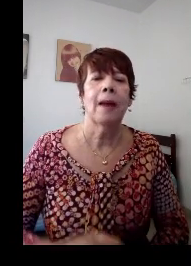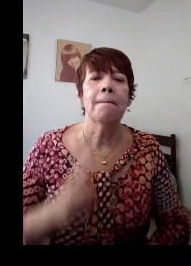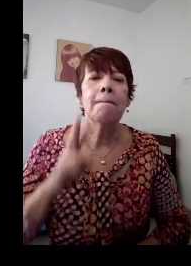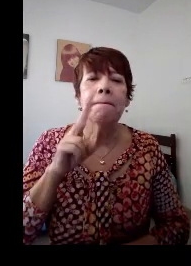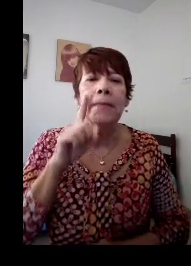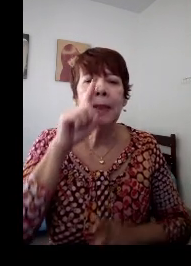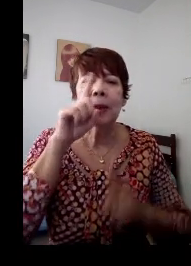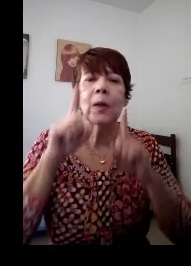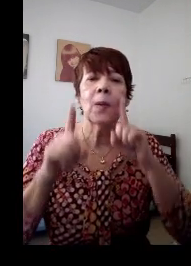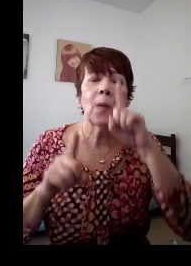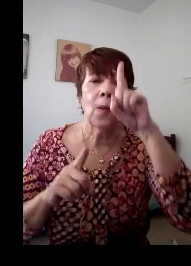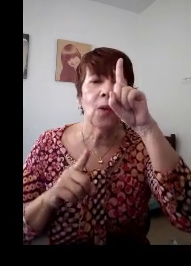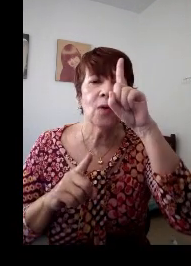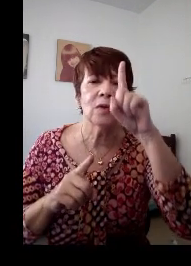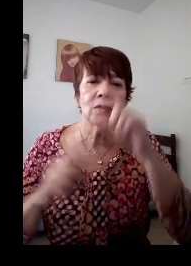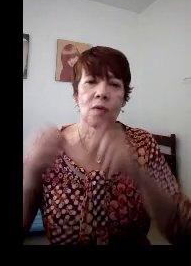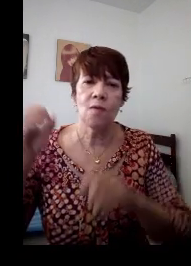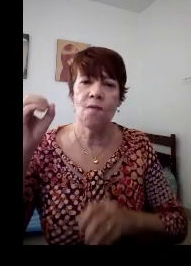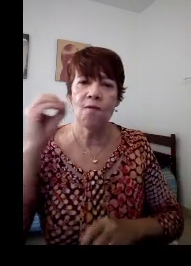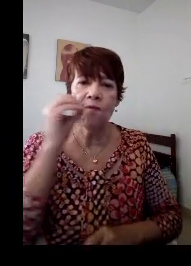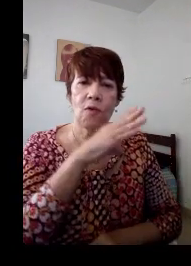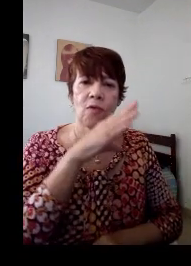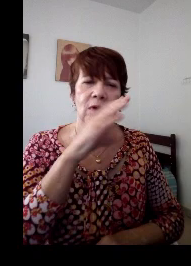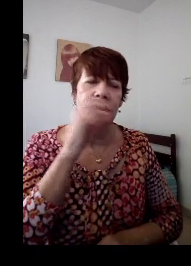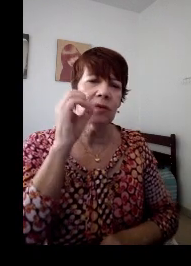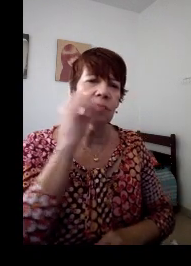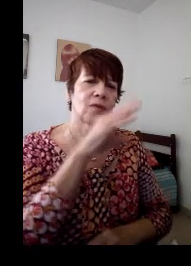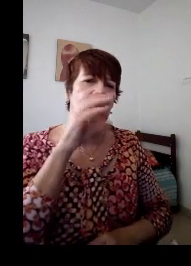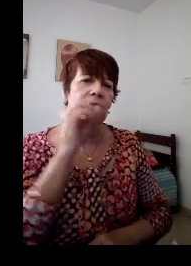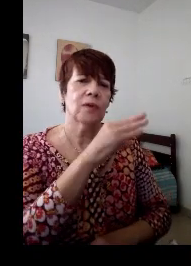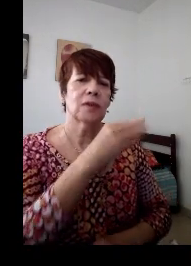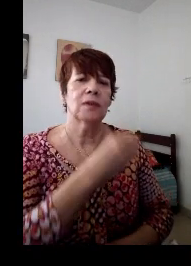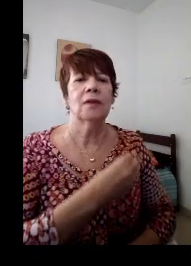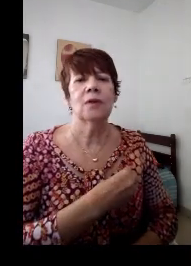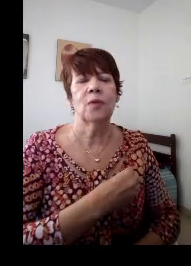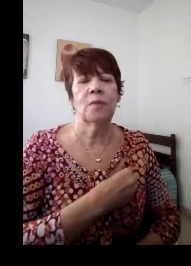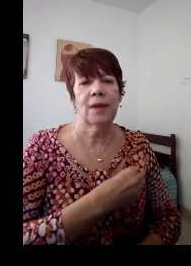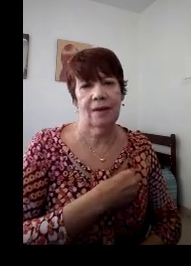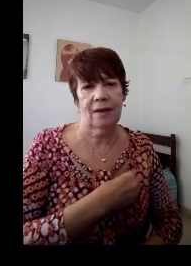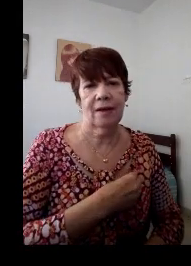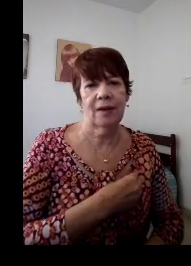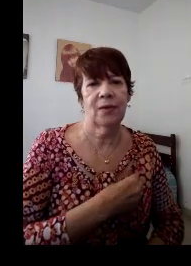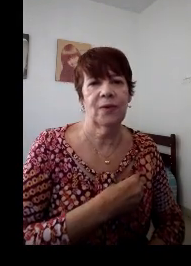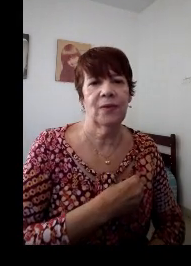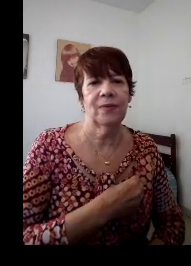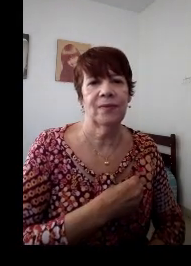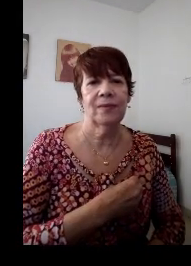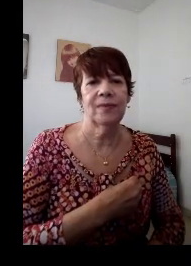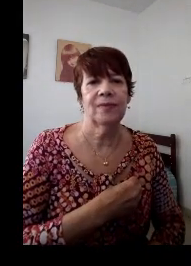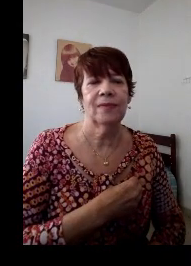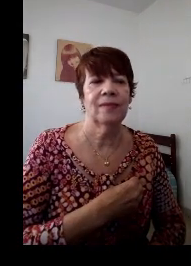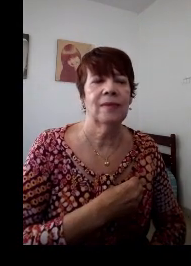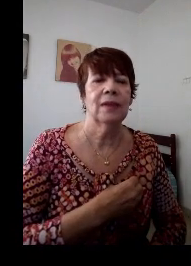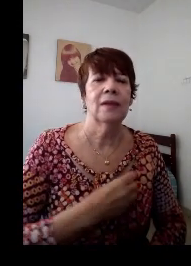perigoso, muito perigoso. Então fuja, fuja do pecado.